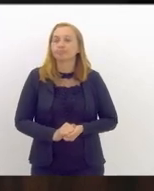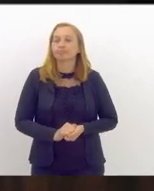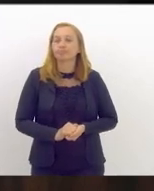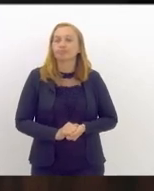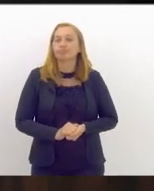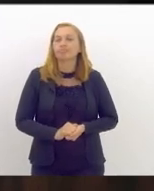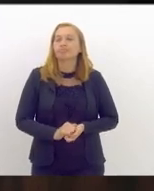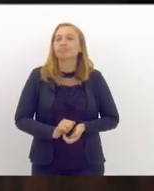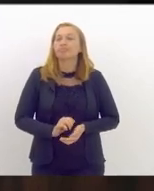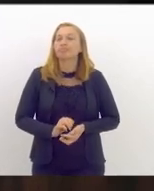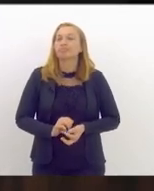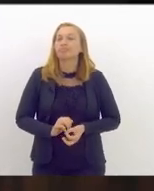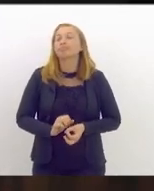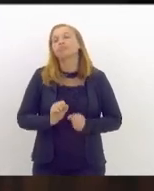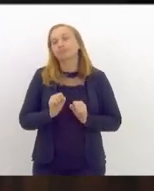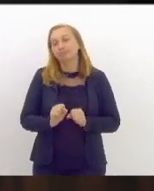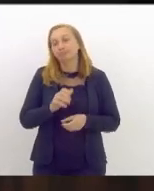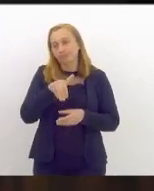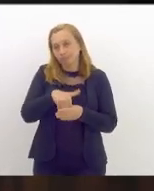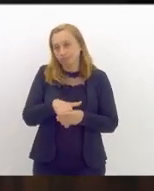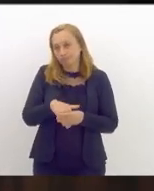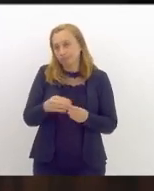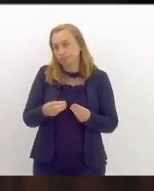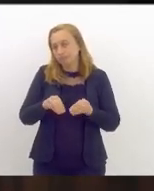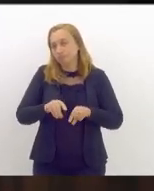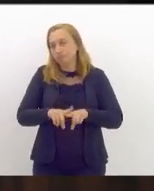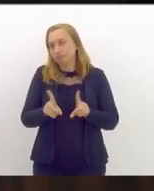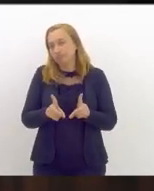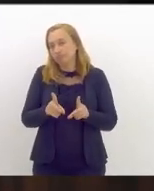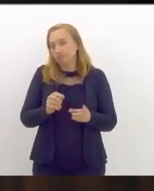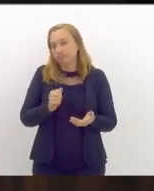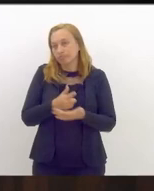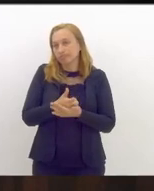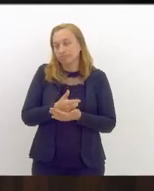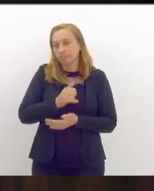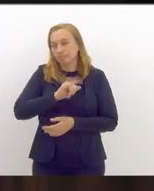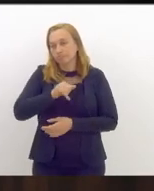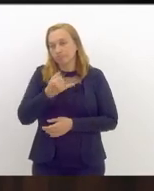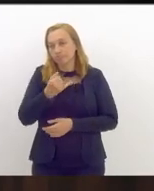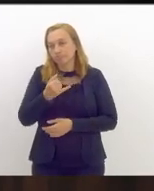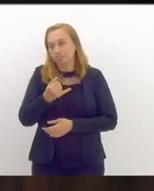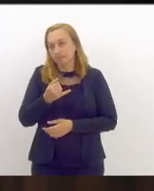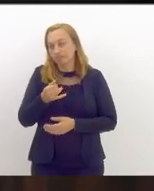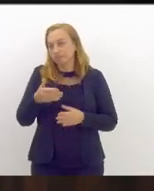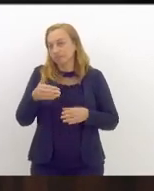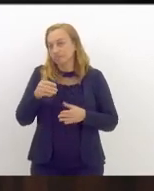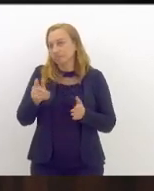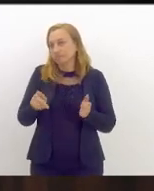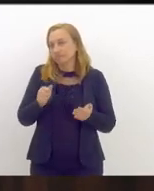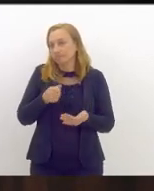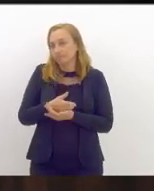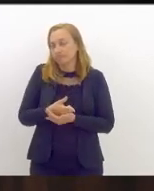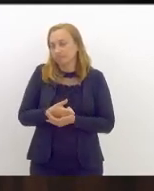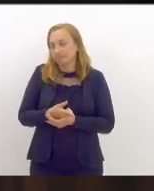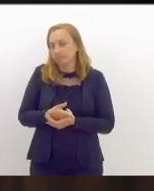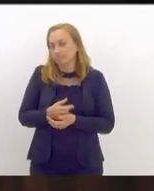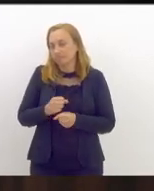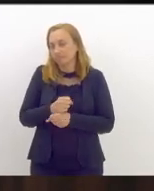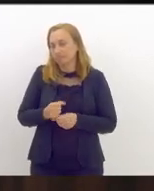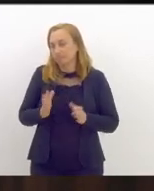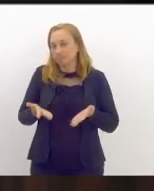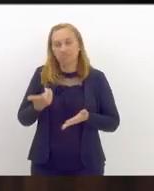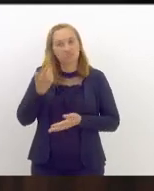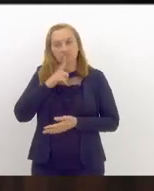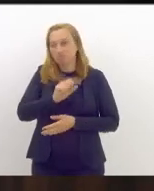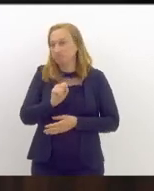sem orçamento Poderíamos voltar sempre prejuízo só que para pagar a partir de Janeiro para pagar esse ano não consigo mais porque